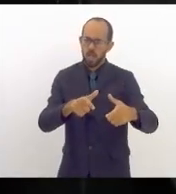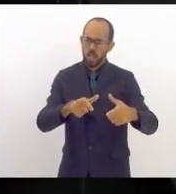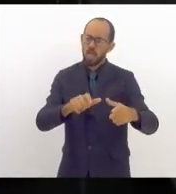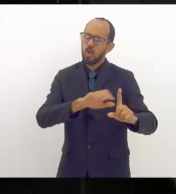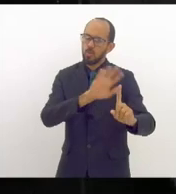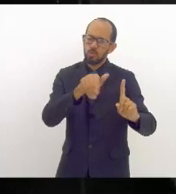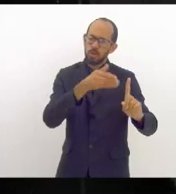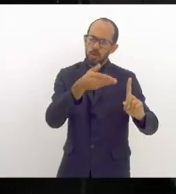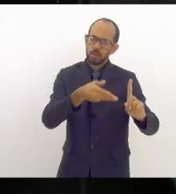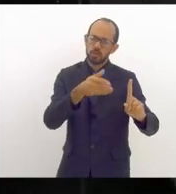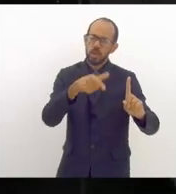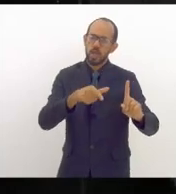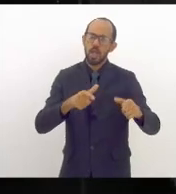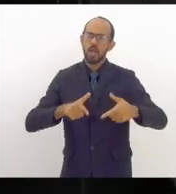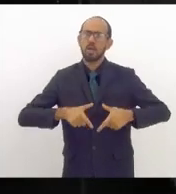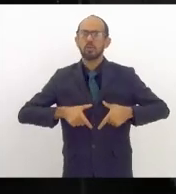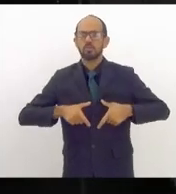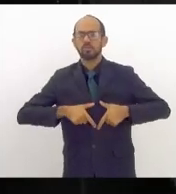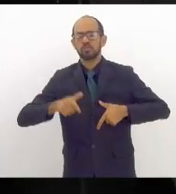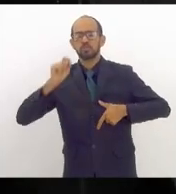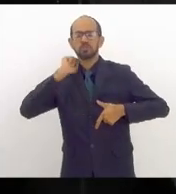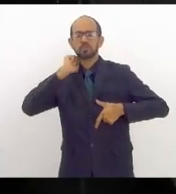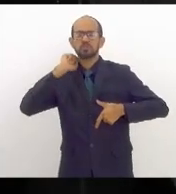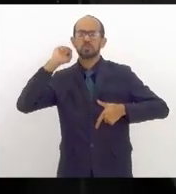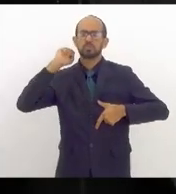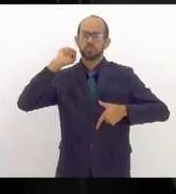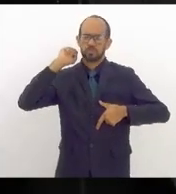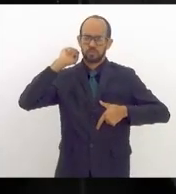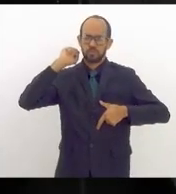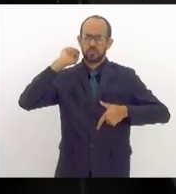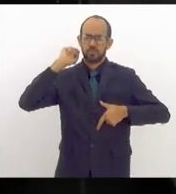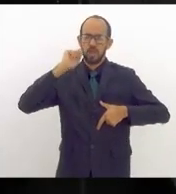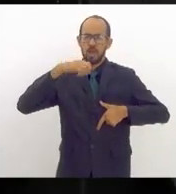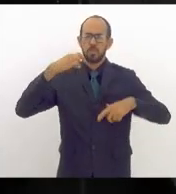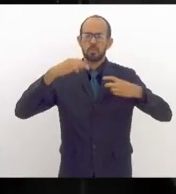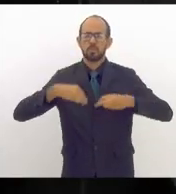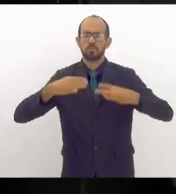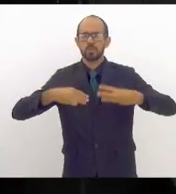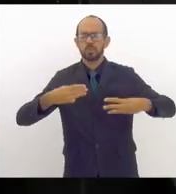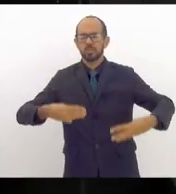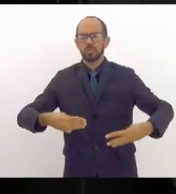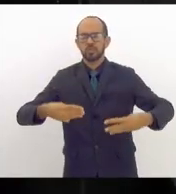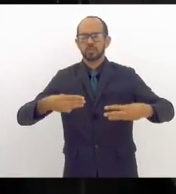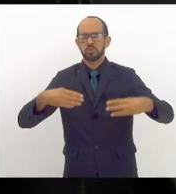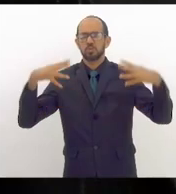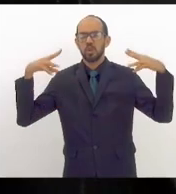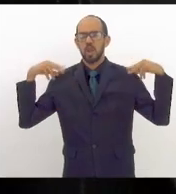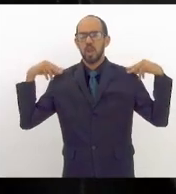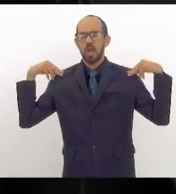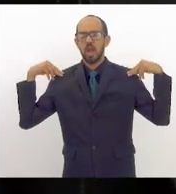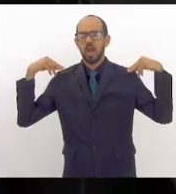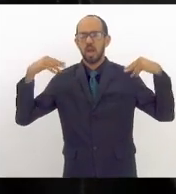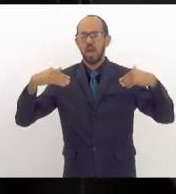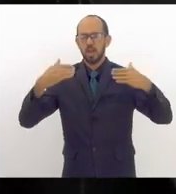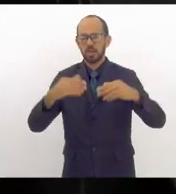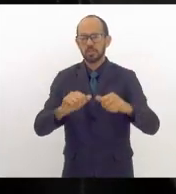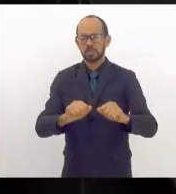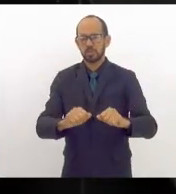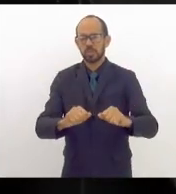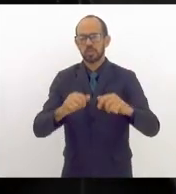medalha Tiradentes elevada mais elevada comenda do Estado ao Ministro Alexandre de Moraes